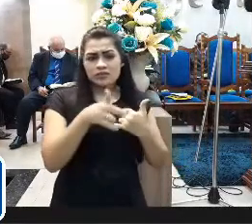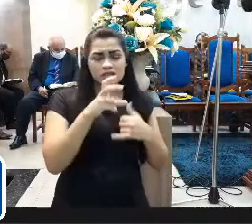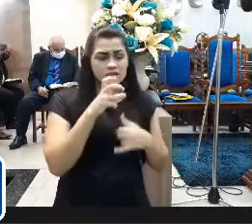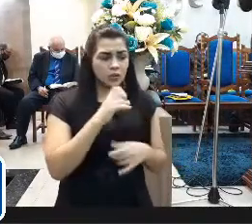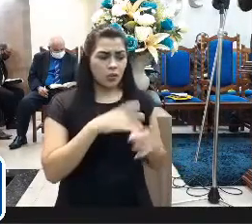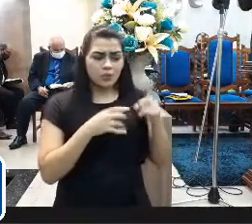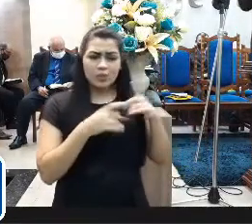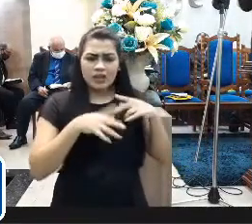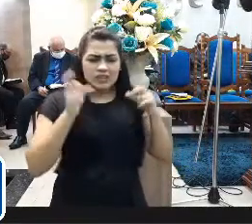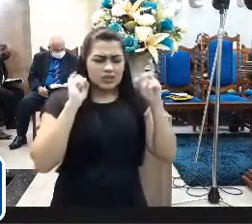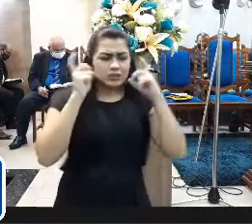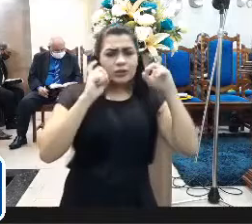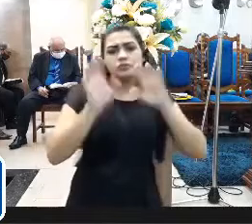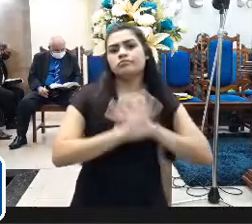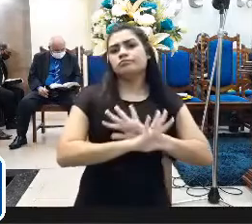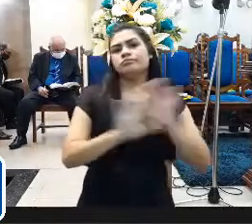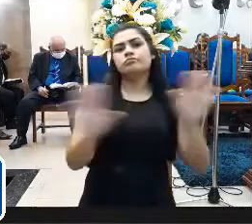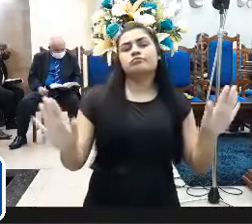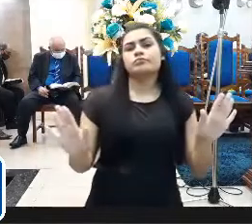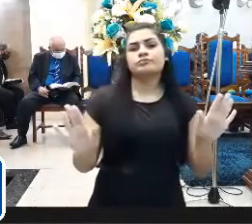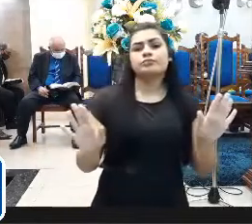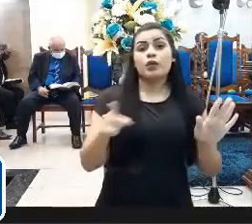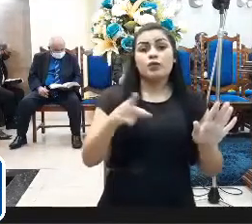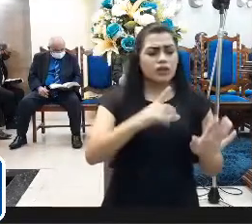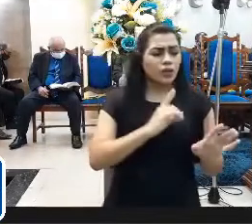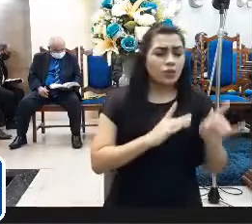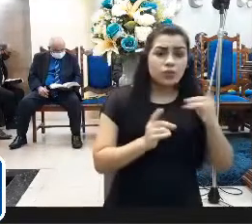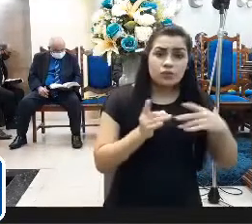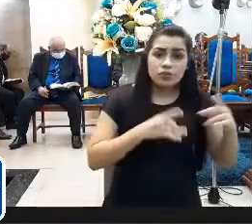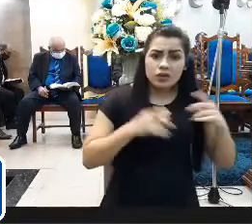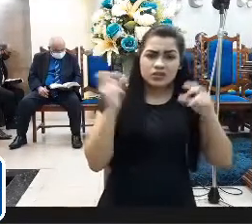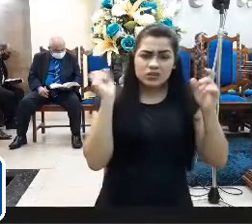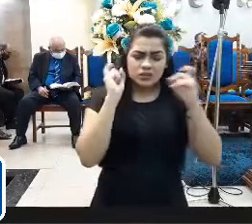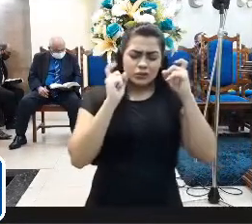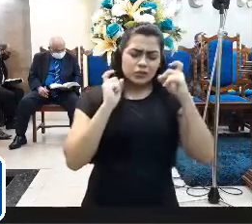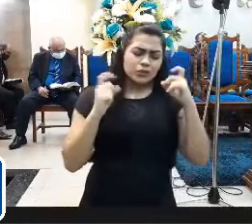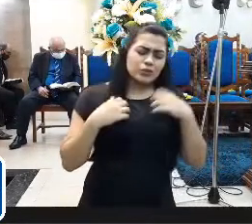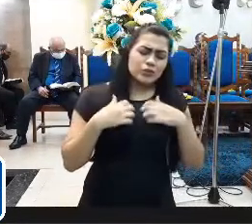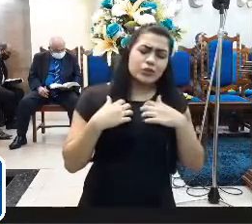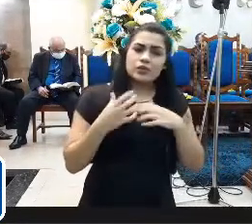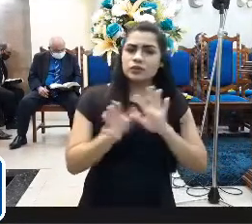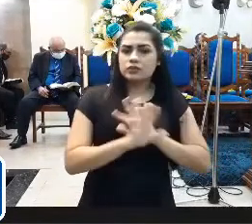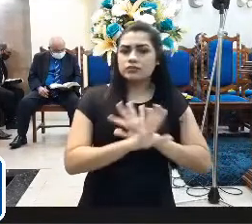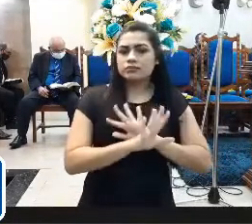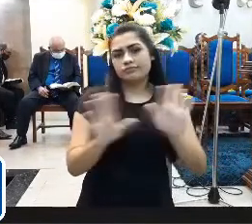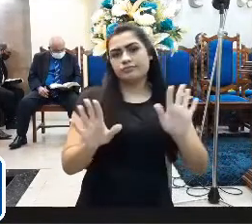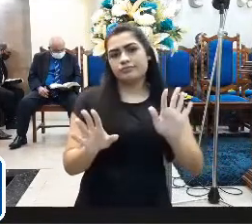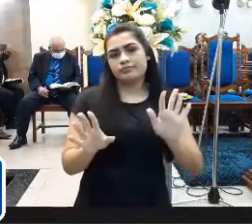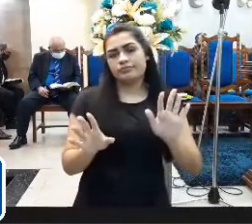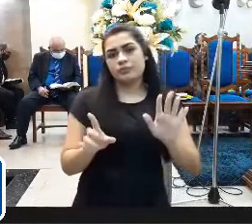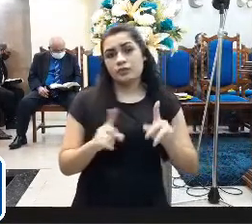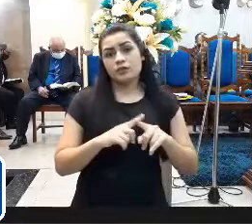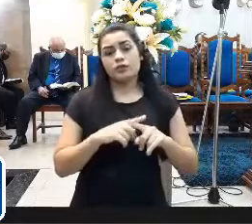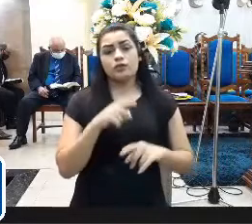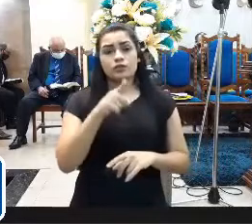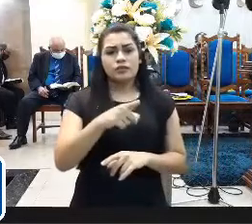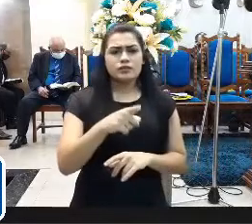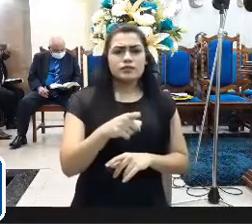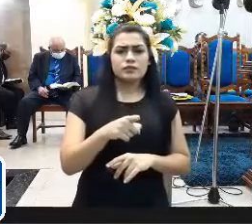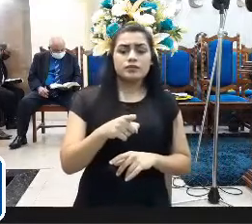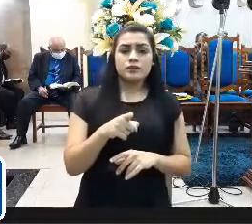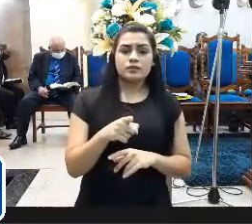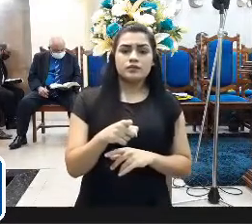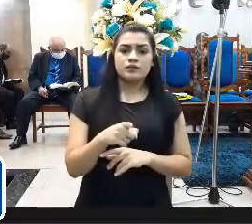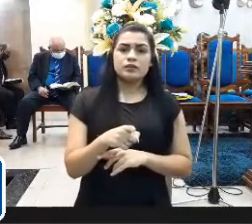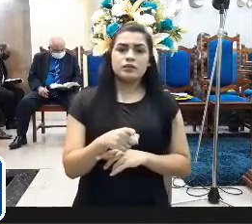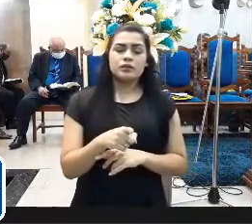não. Aleluia. Não é para ficar temendo nem perturbado. Se você está padecendo por amor à justiça,